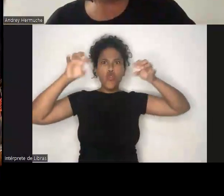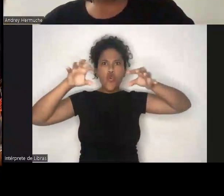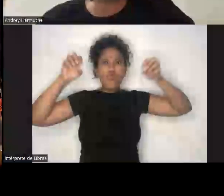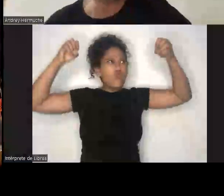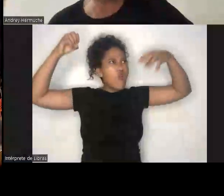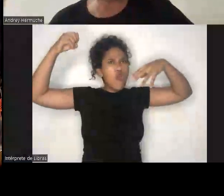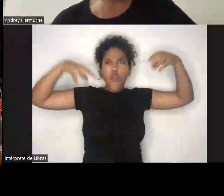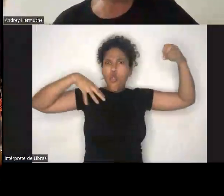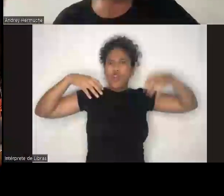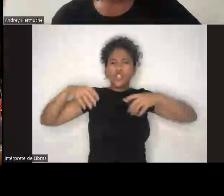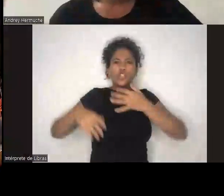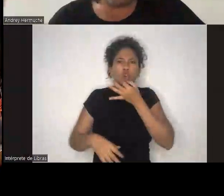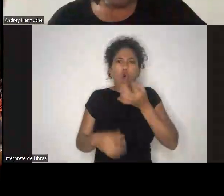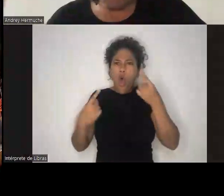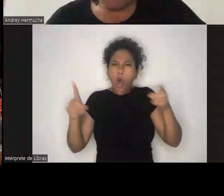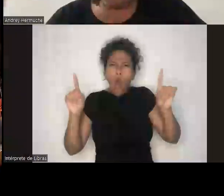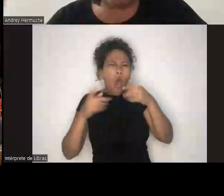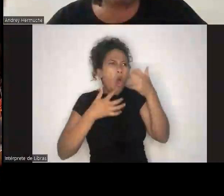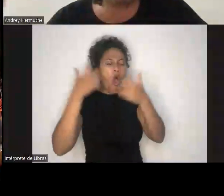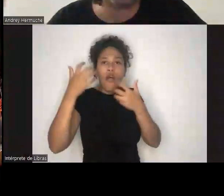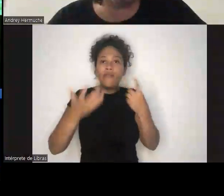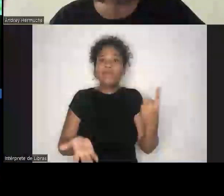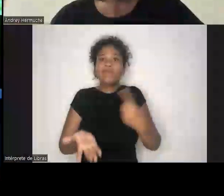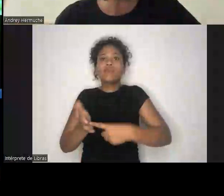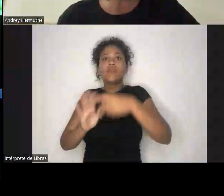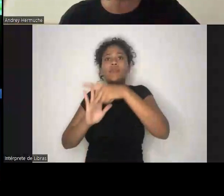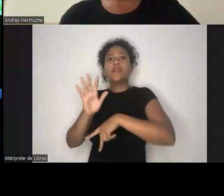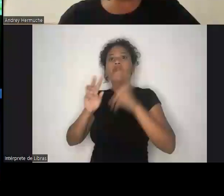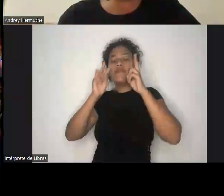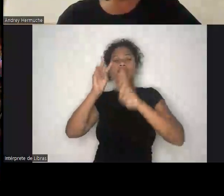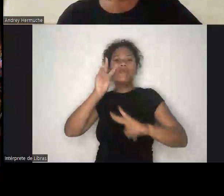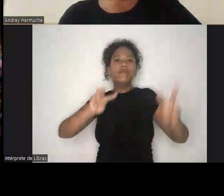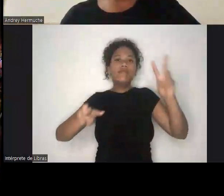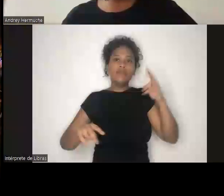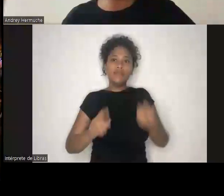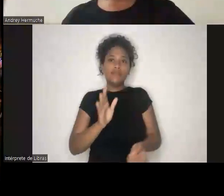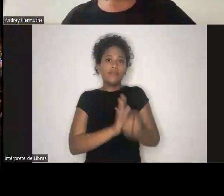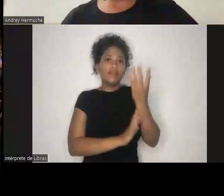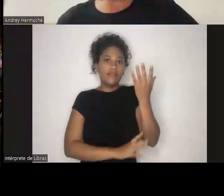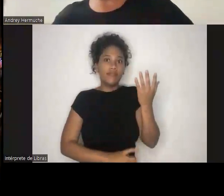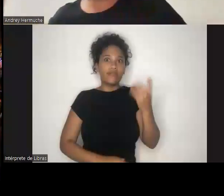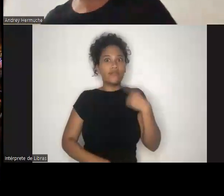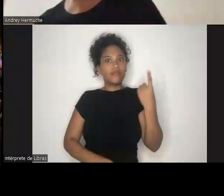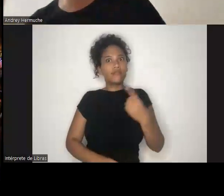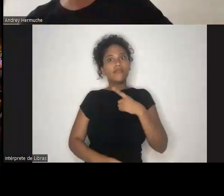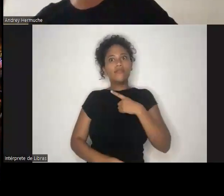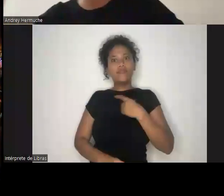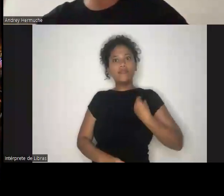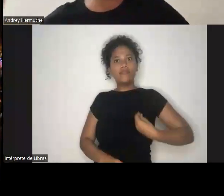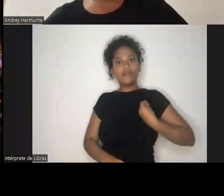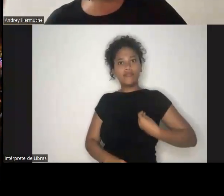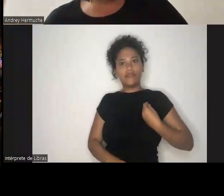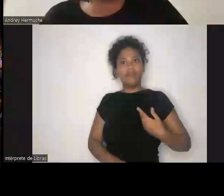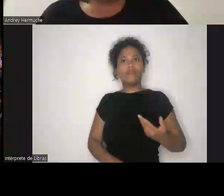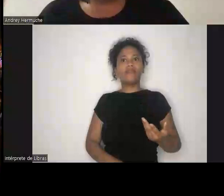ela tá todo mundo envolvido nesse projeto de concepção visual que a gente cria e que a gente coloca ali para uma